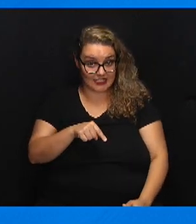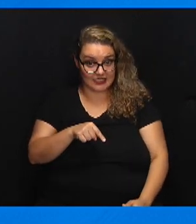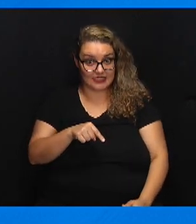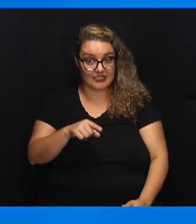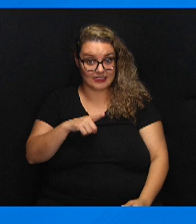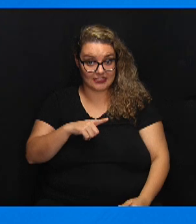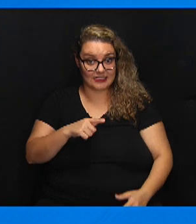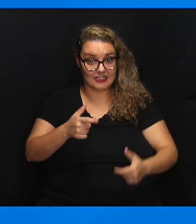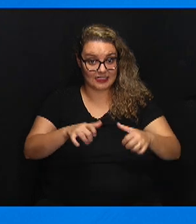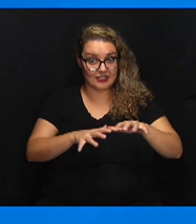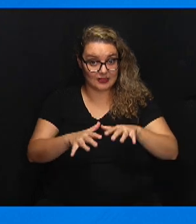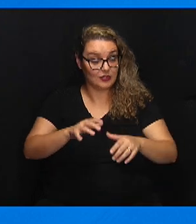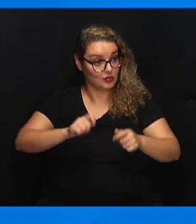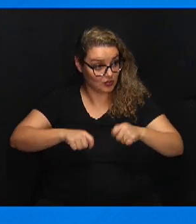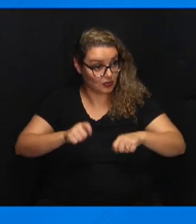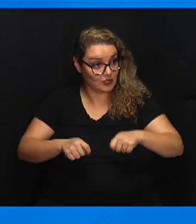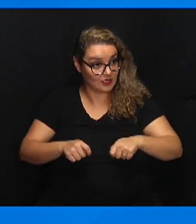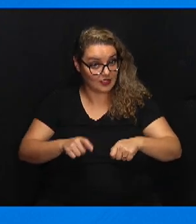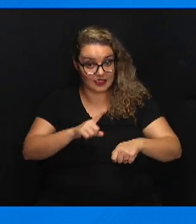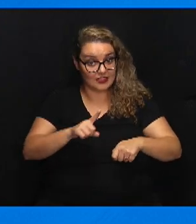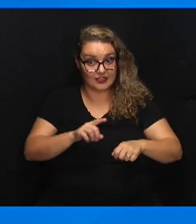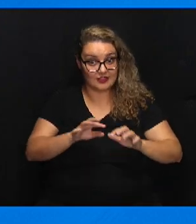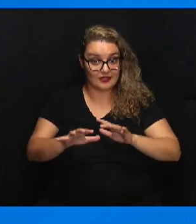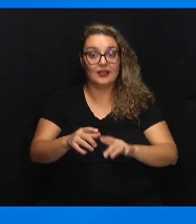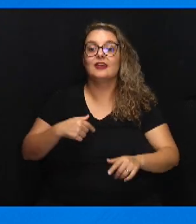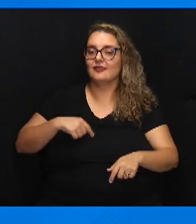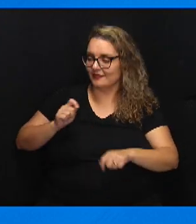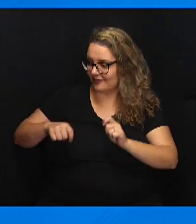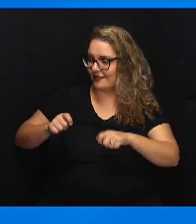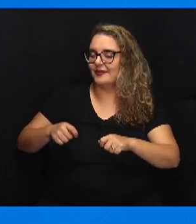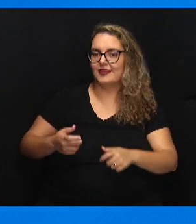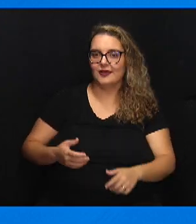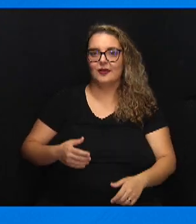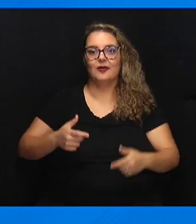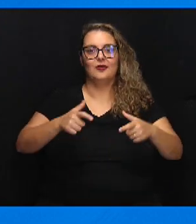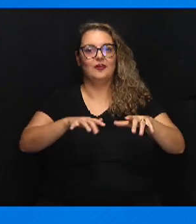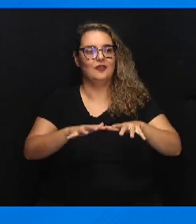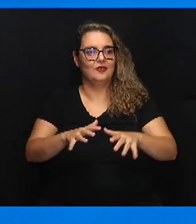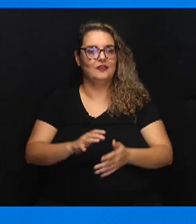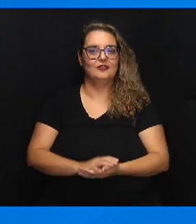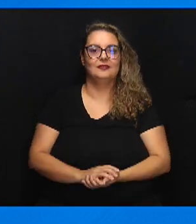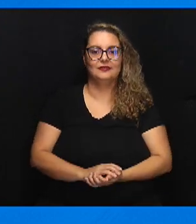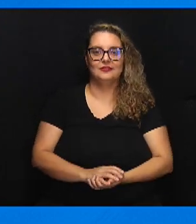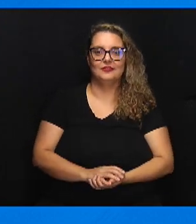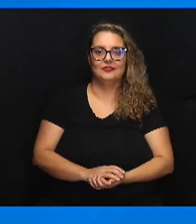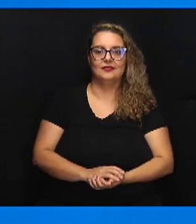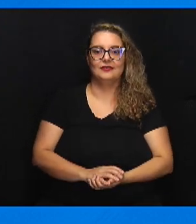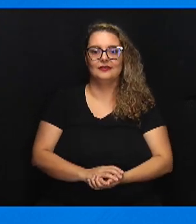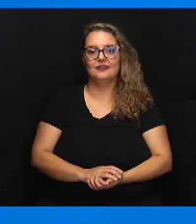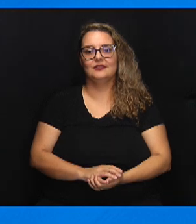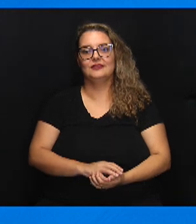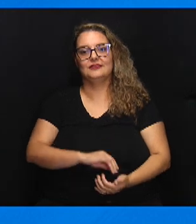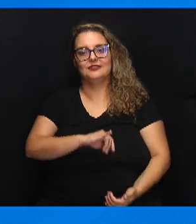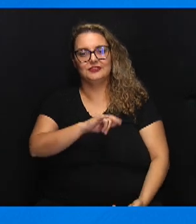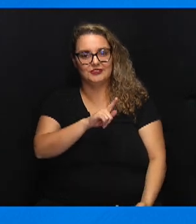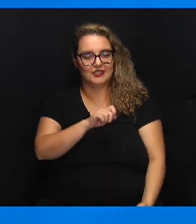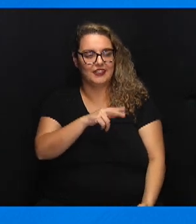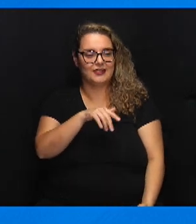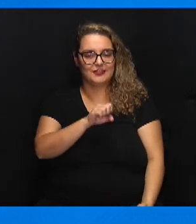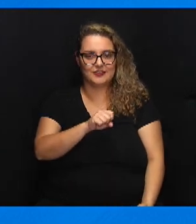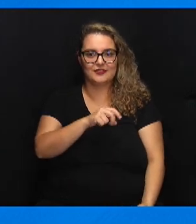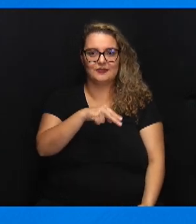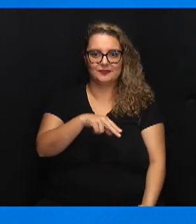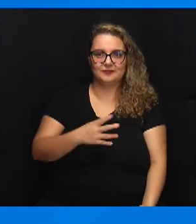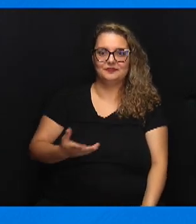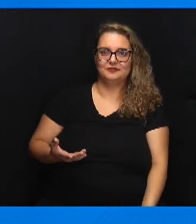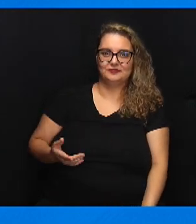Tem, Tocando? tem, é. Tocando, não só Vou descendo. tocar. Que bloco você É o desce? Jeg Ah, Gesso. Jeg Gesso. Uhum. Lá em Barão, é na